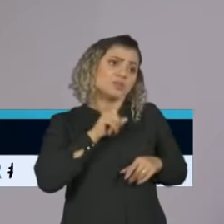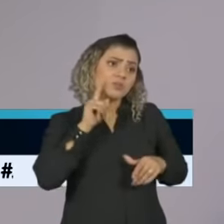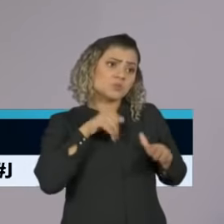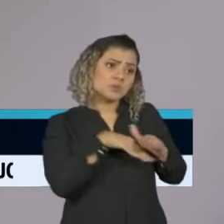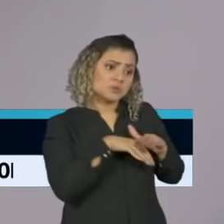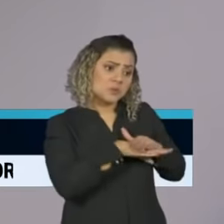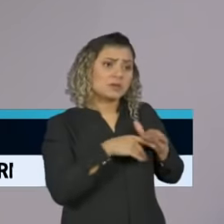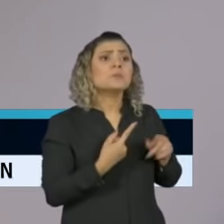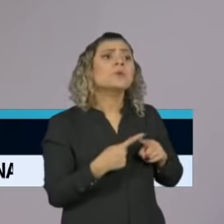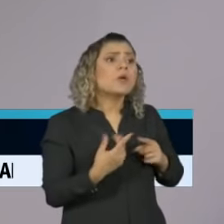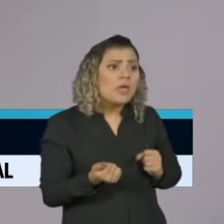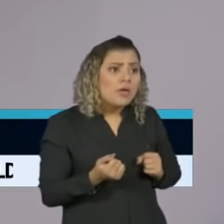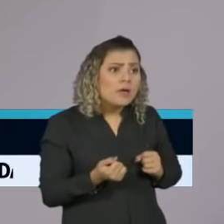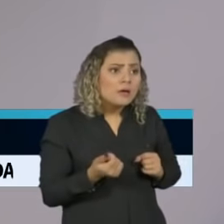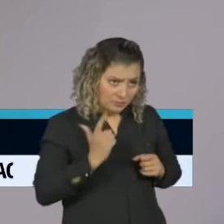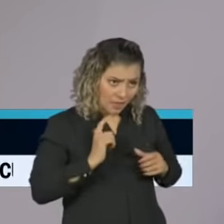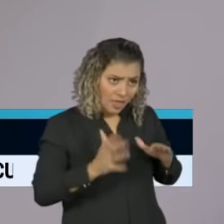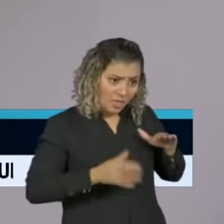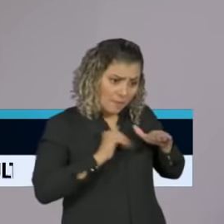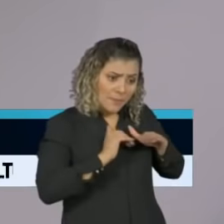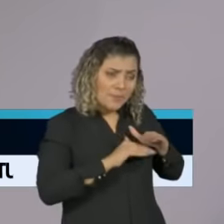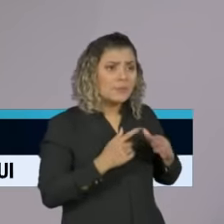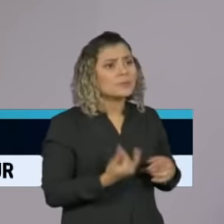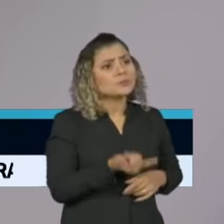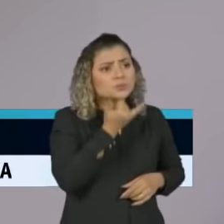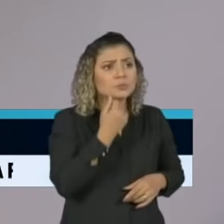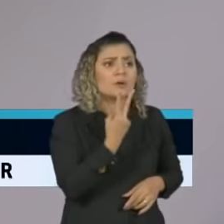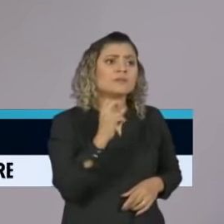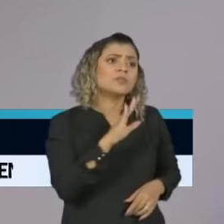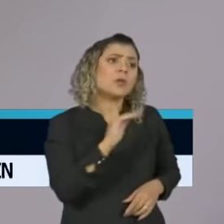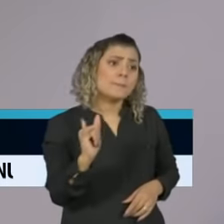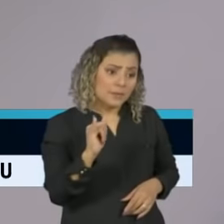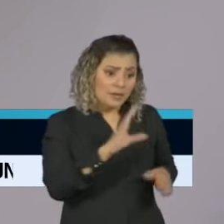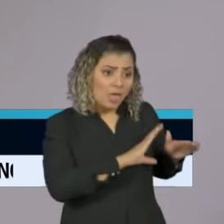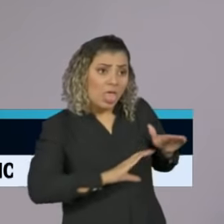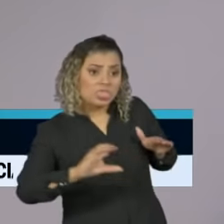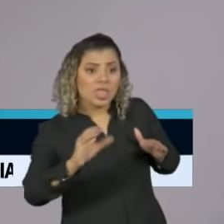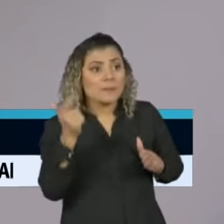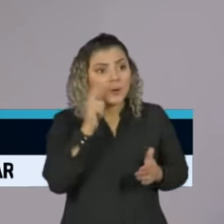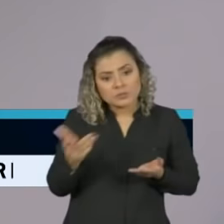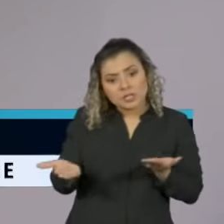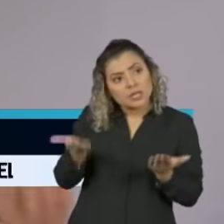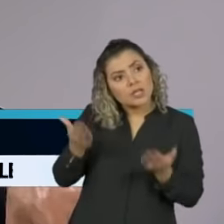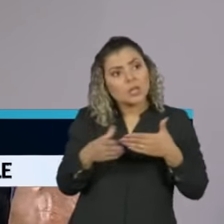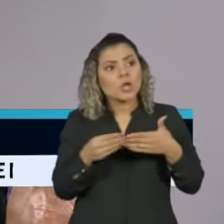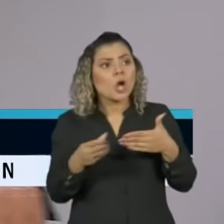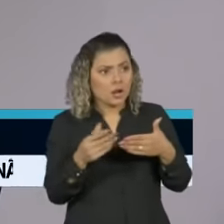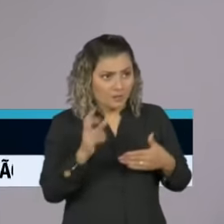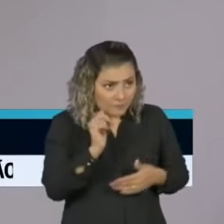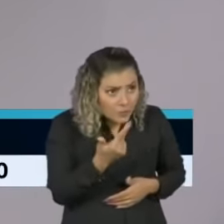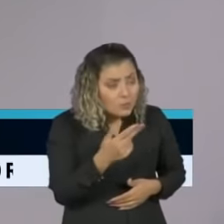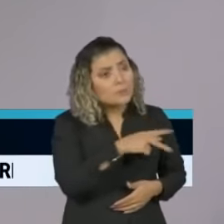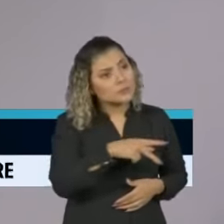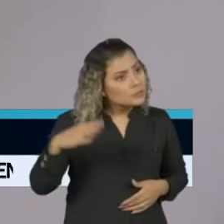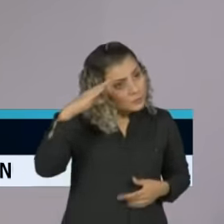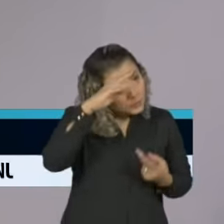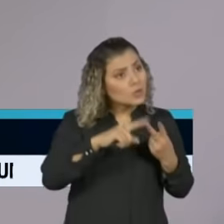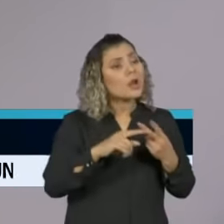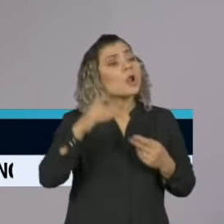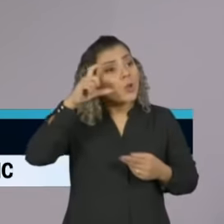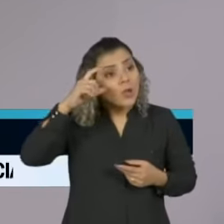rendendo o quê? Da garantia? Eles sacaram 20 bilhões agora para equilibrar o dólar. O Bolsonaro e o Guedes